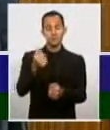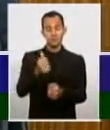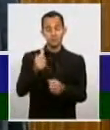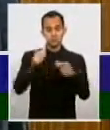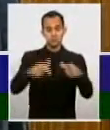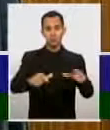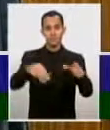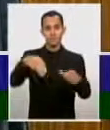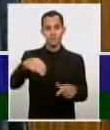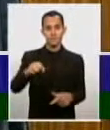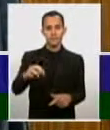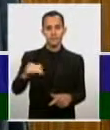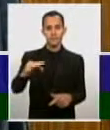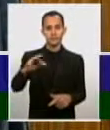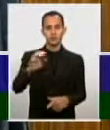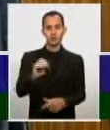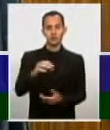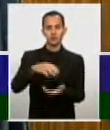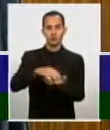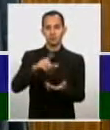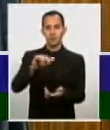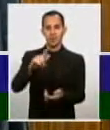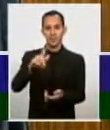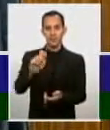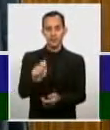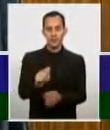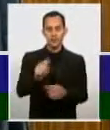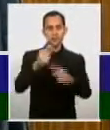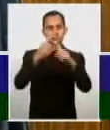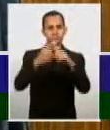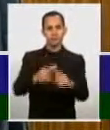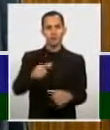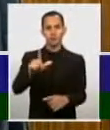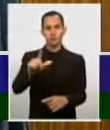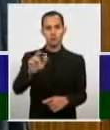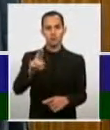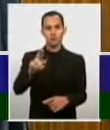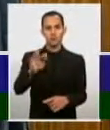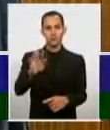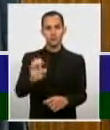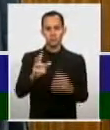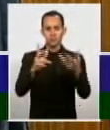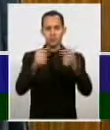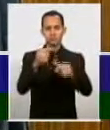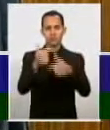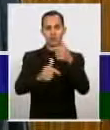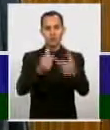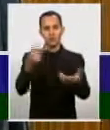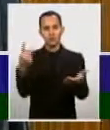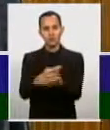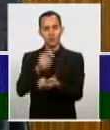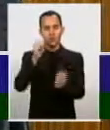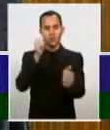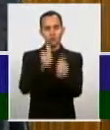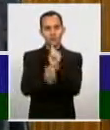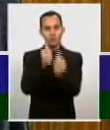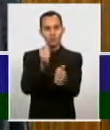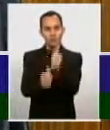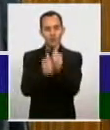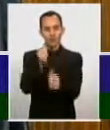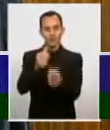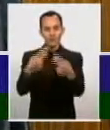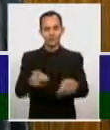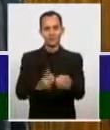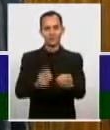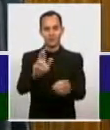concedido o diploma de honra ao mérito à Liga Uberlandense de Futebol, LUFE, pelo seu brilhante trabalho com o futebol amador de